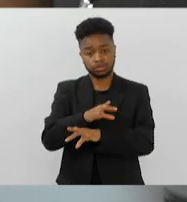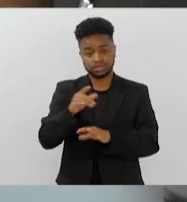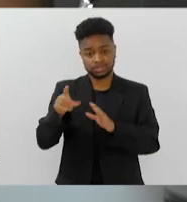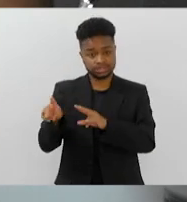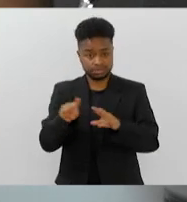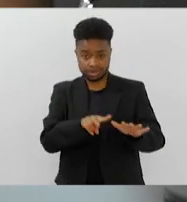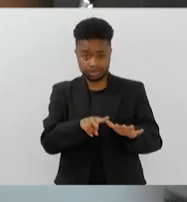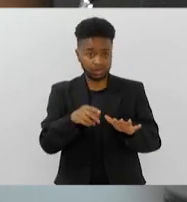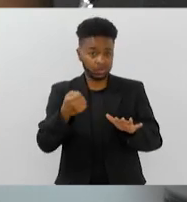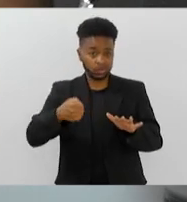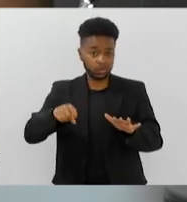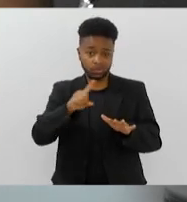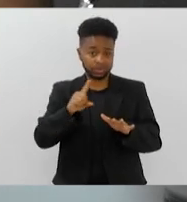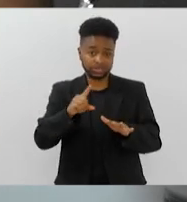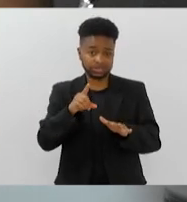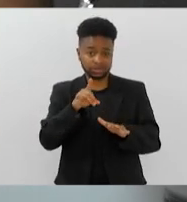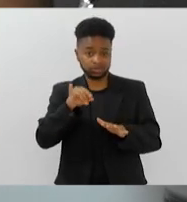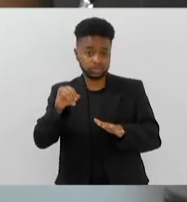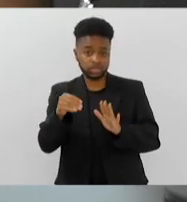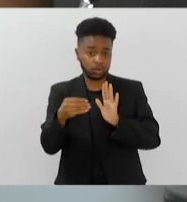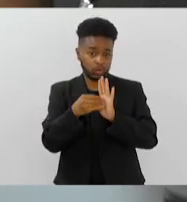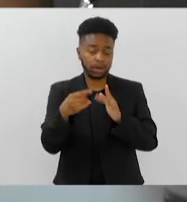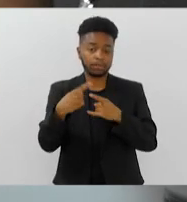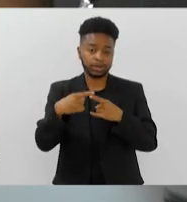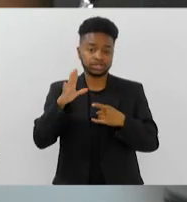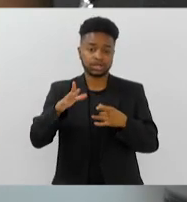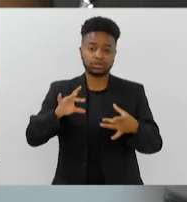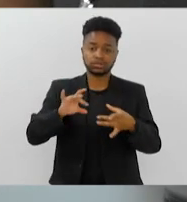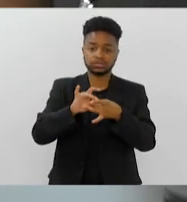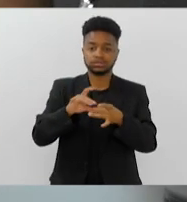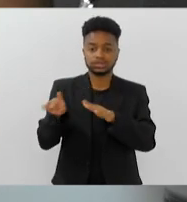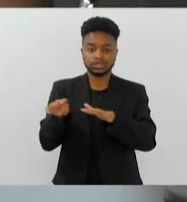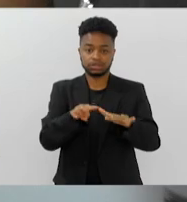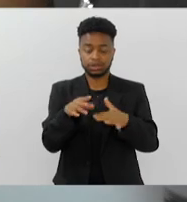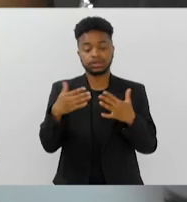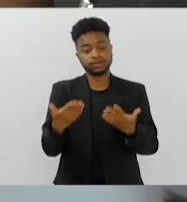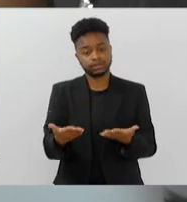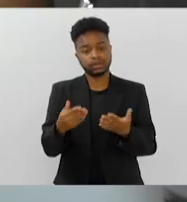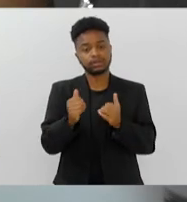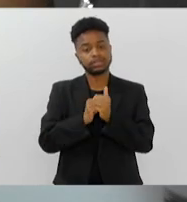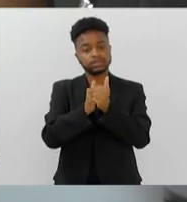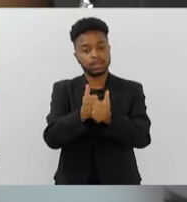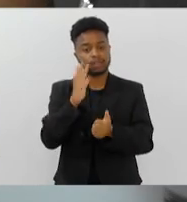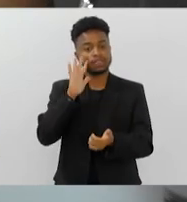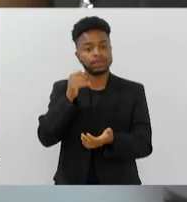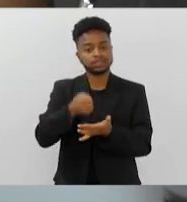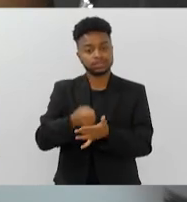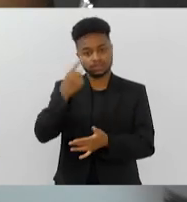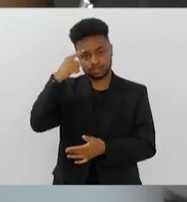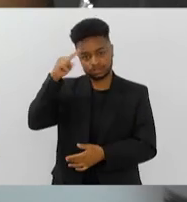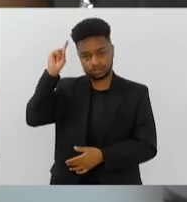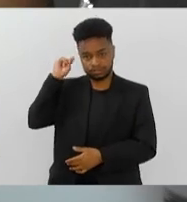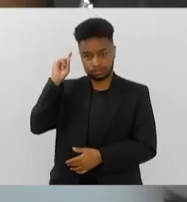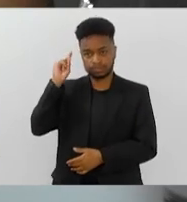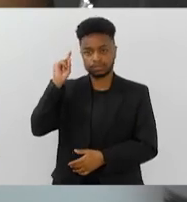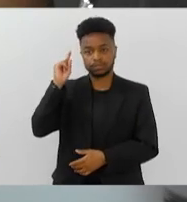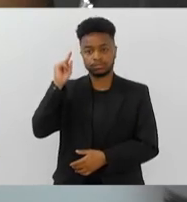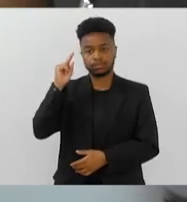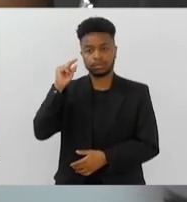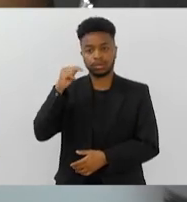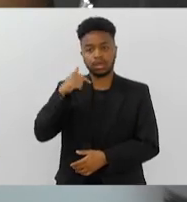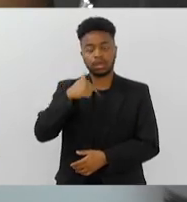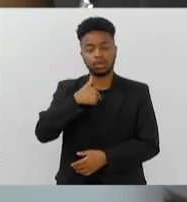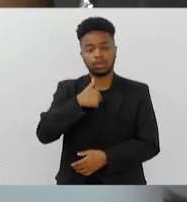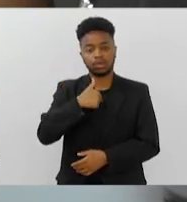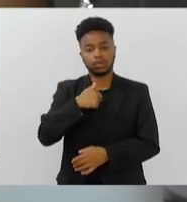porque o dia faz parte da semana. Então, para ser coerente com a decisão da semana passada, eu tenho